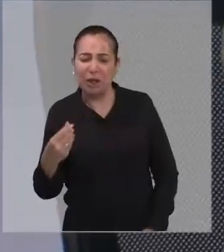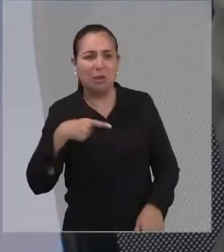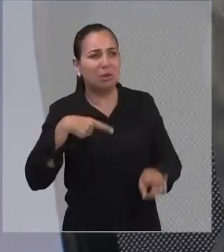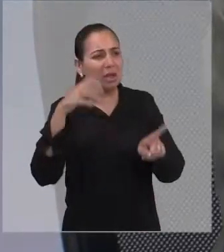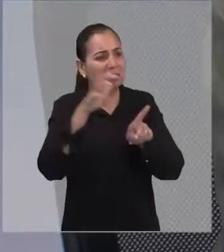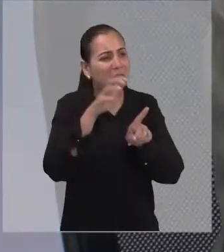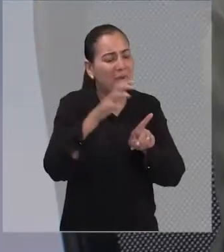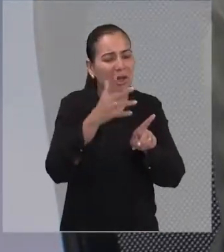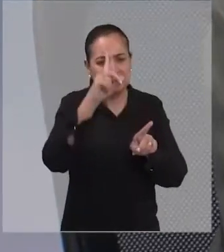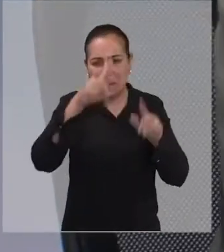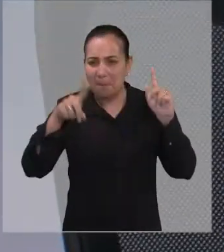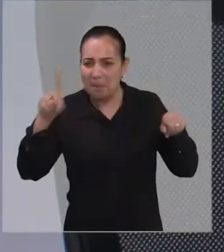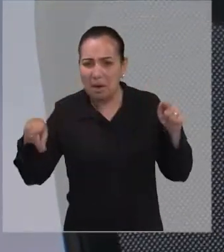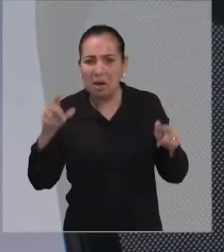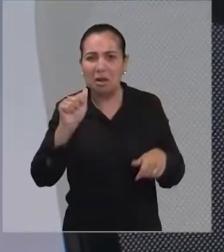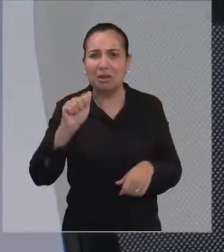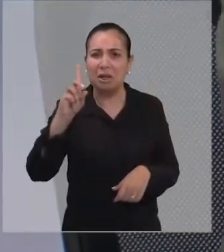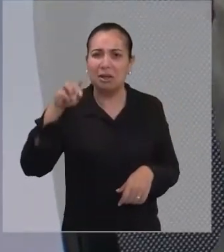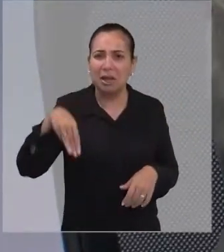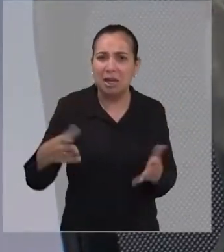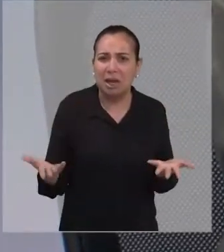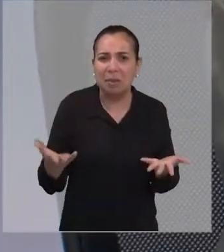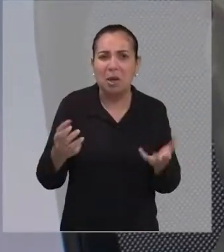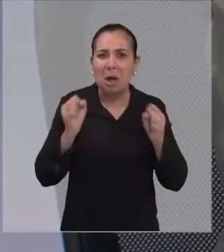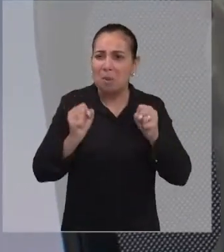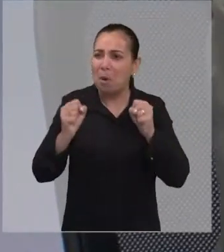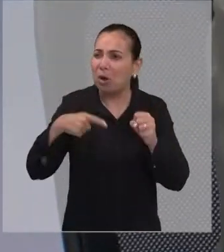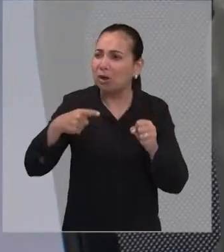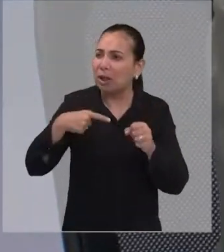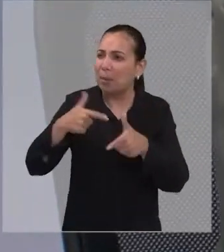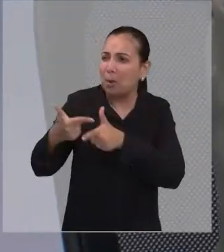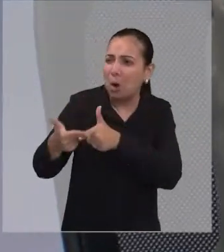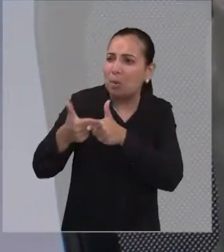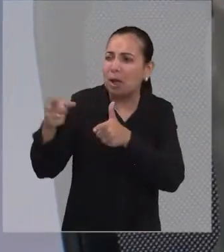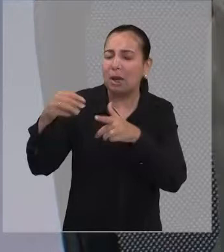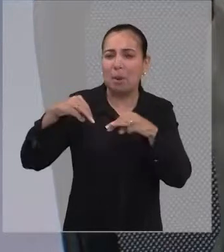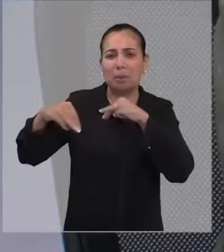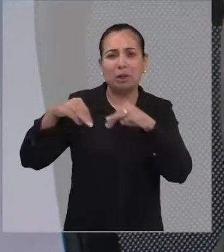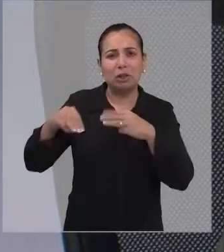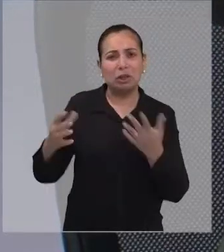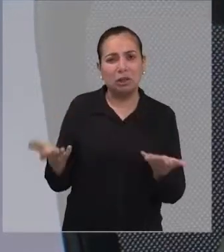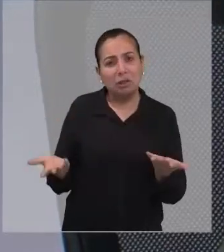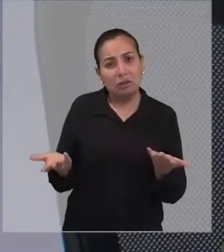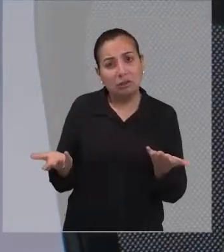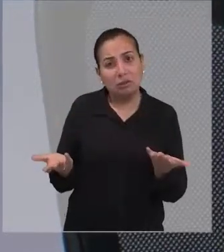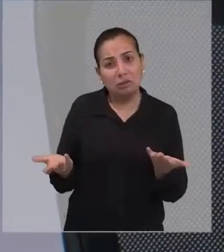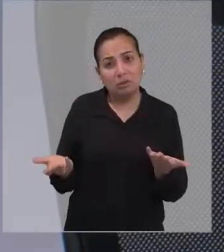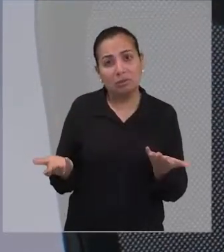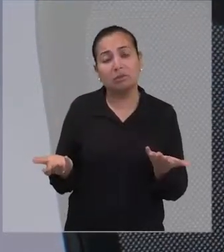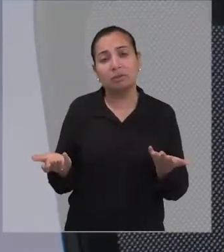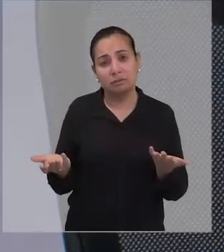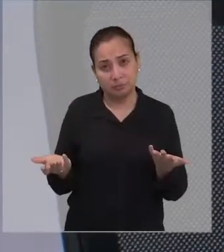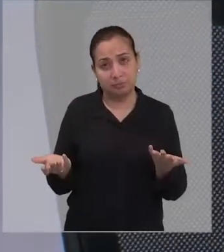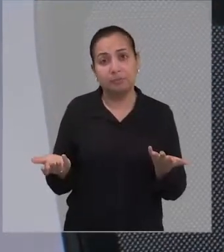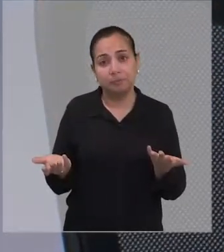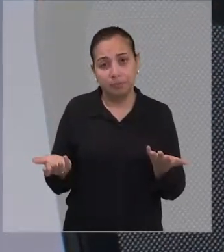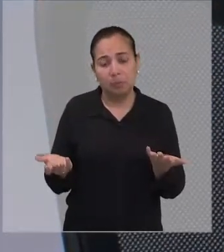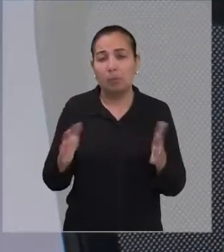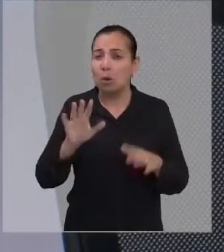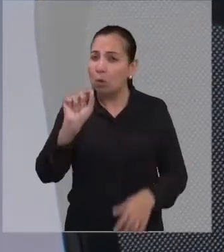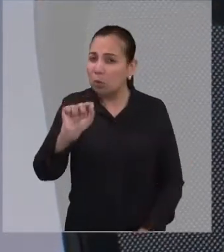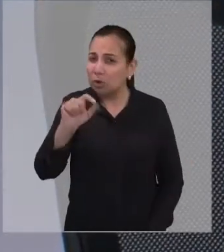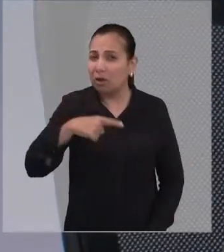são capazes de entrar num confronto com o ministro e o ministro cai. Eu acho que o grave se encontra